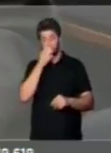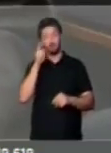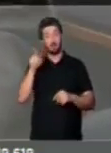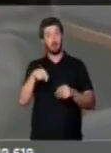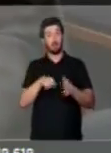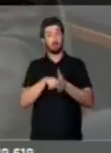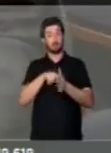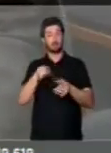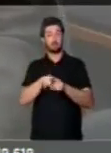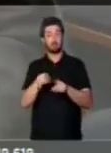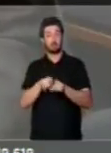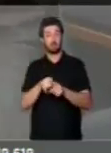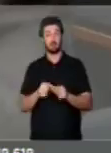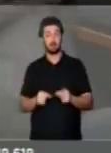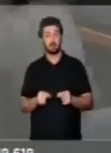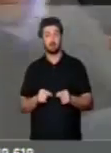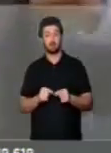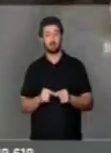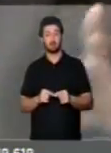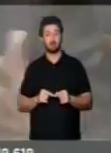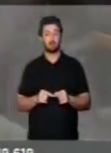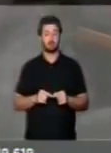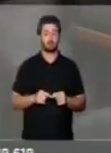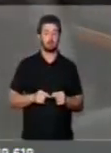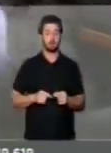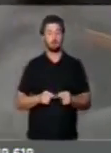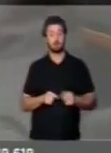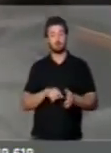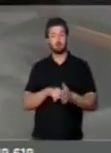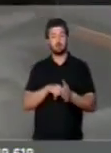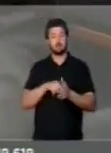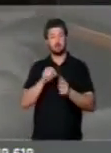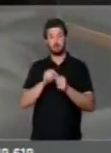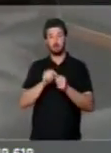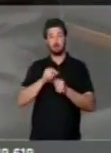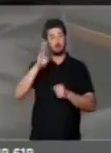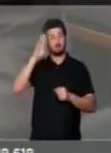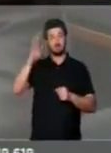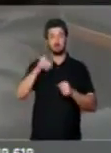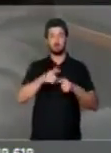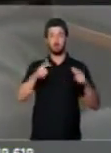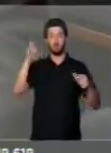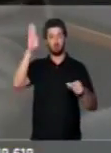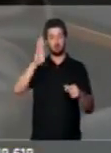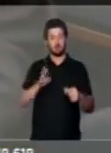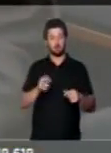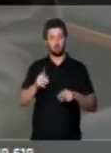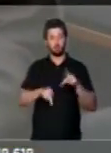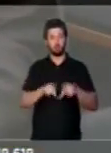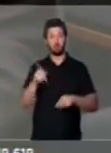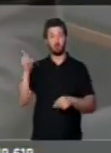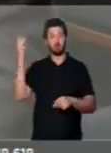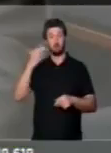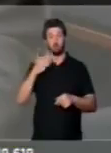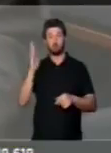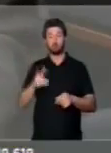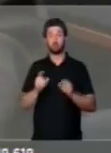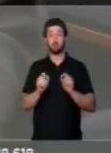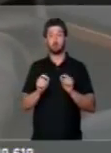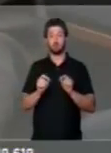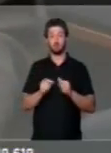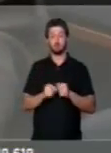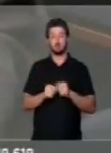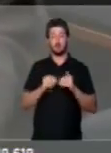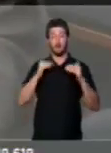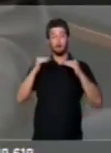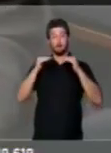em pesquisa. Pesquisa feita com nós brasileiros. E ficou lá demonstrado que para a média